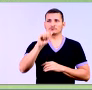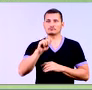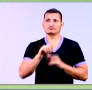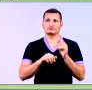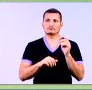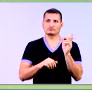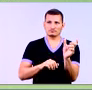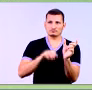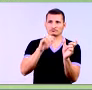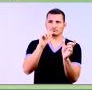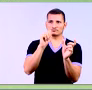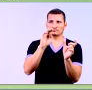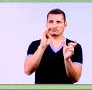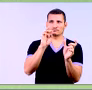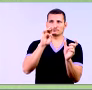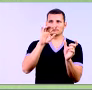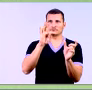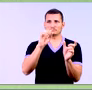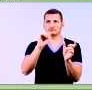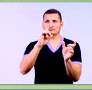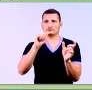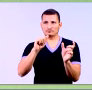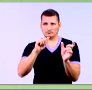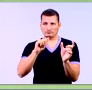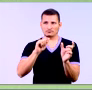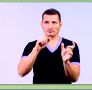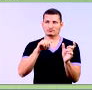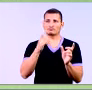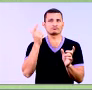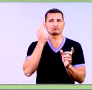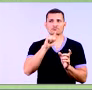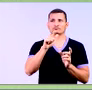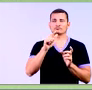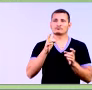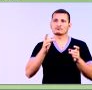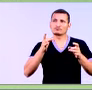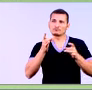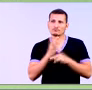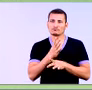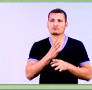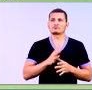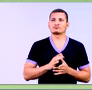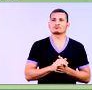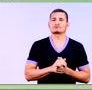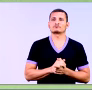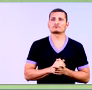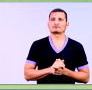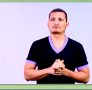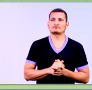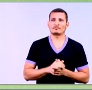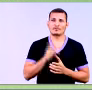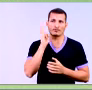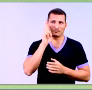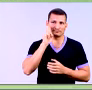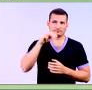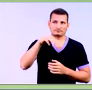não consegue concluir a execução com sucesso. E lembrando que o